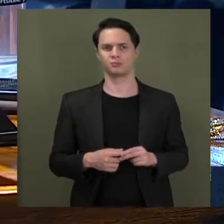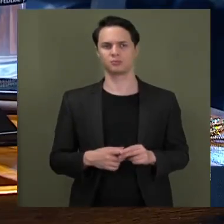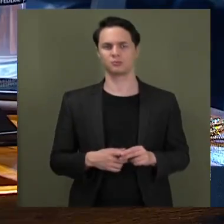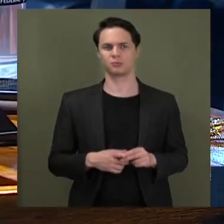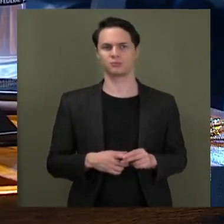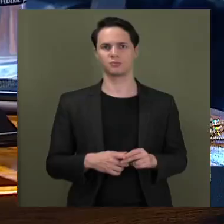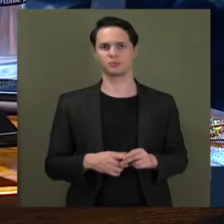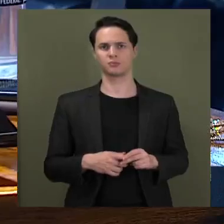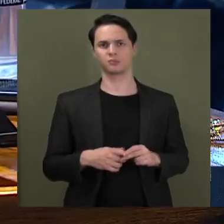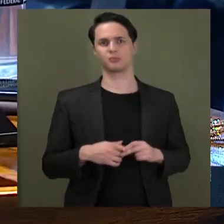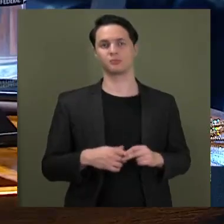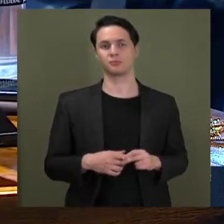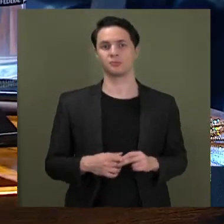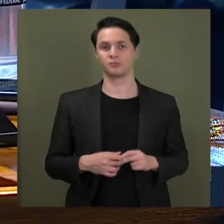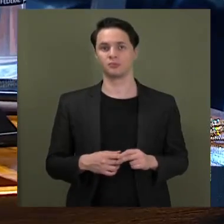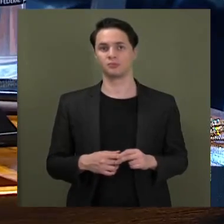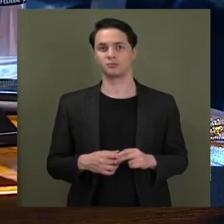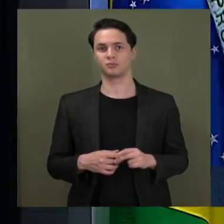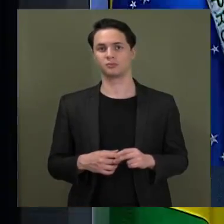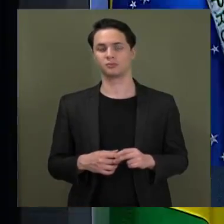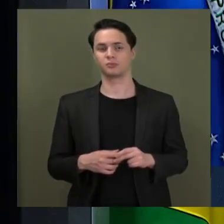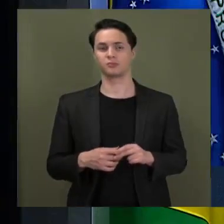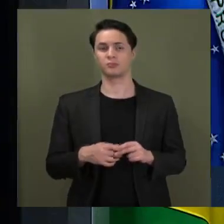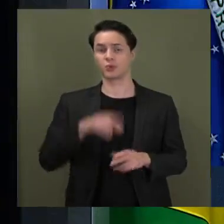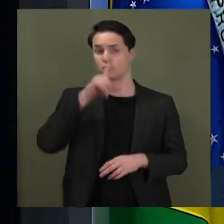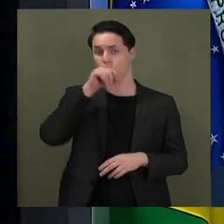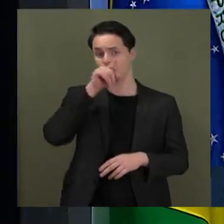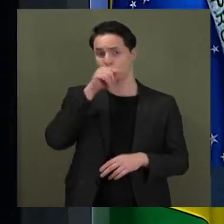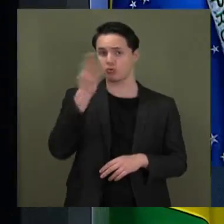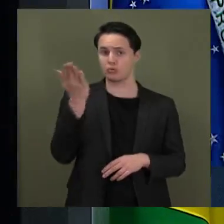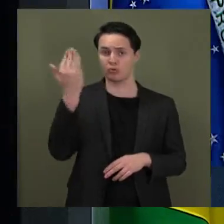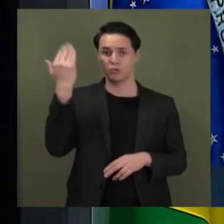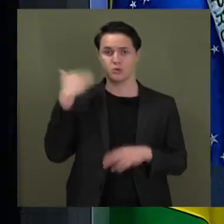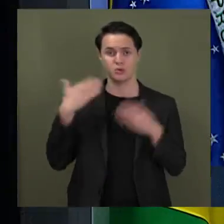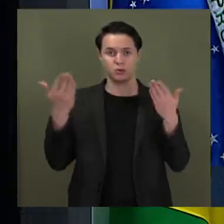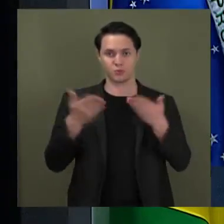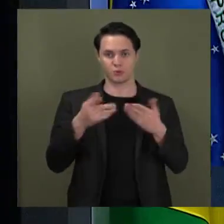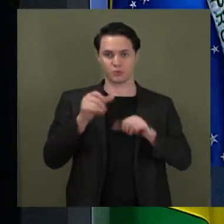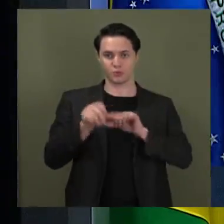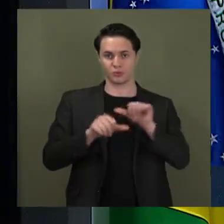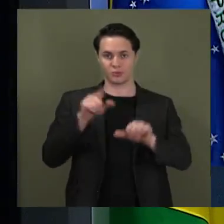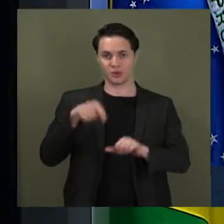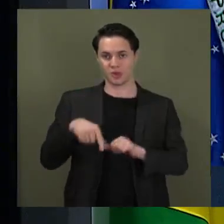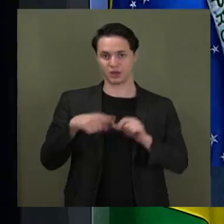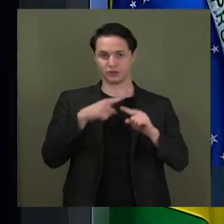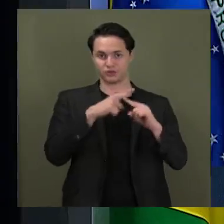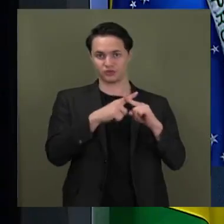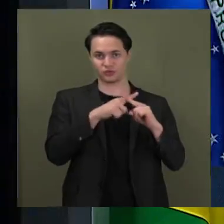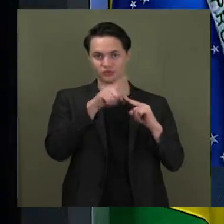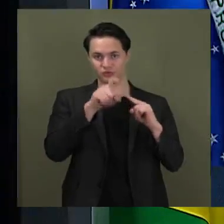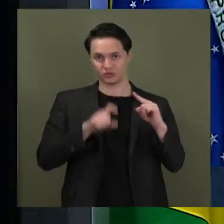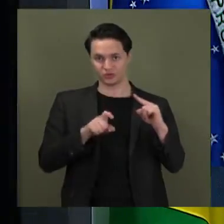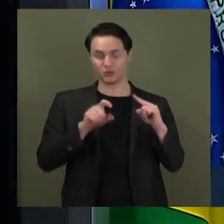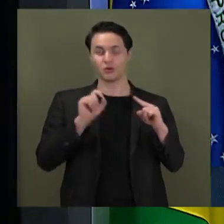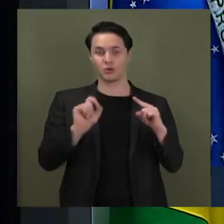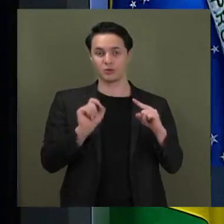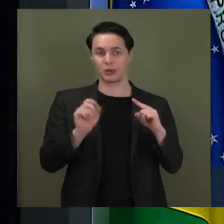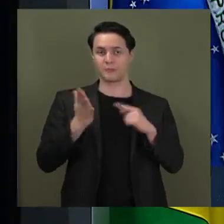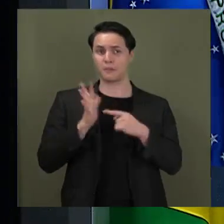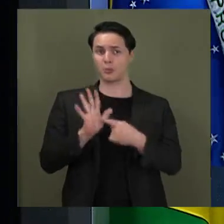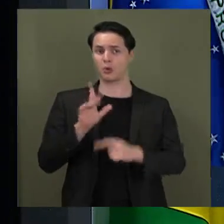antigo Twitter, agora X, divulgados aqui pela primeira vez, revelam